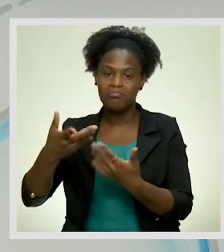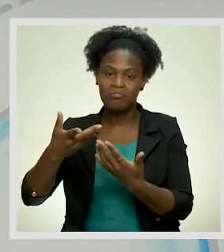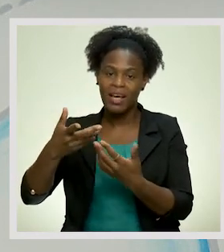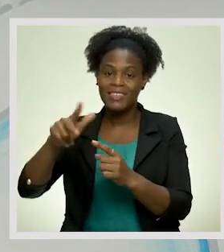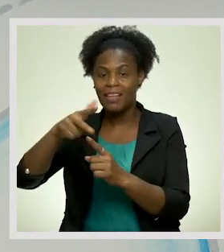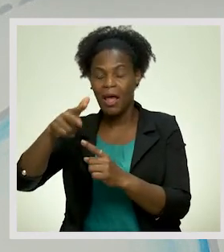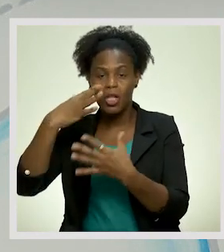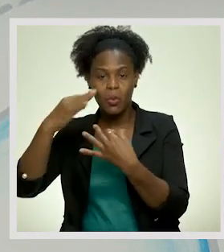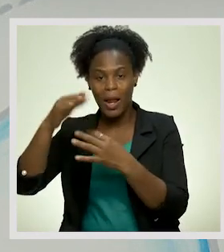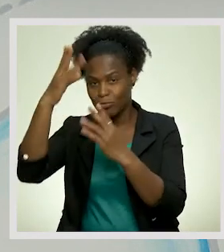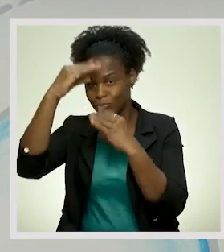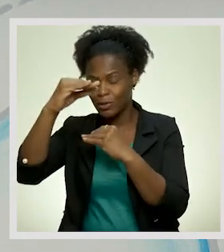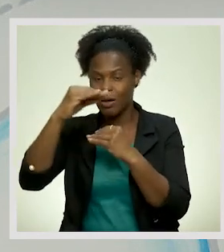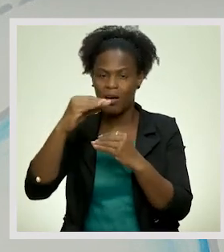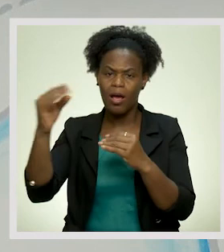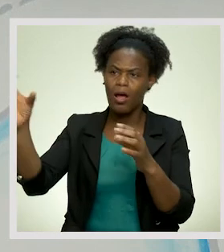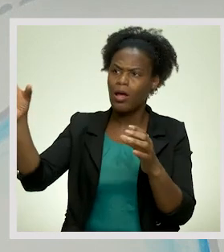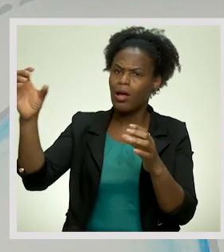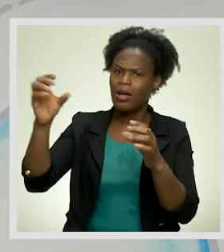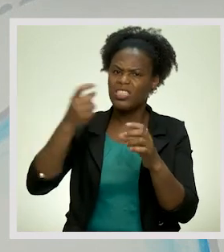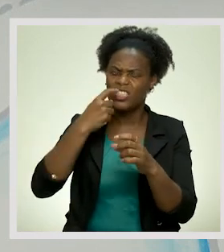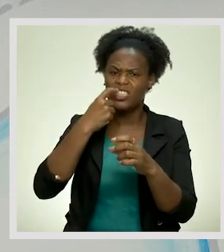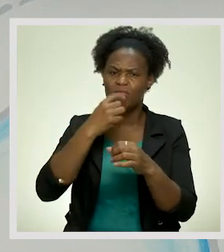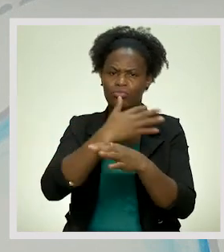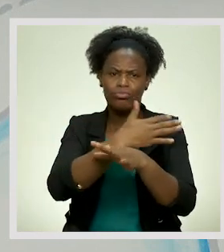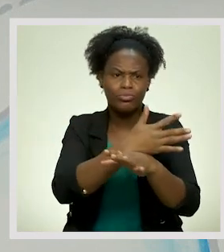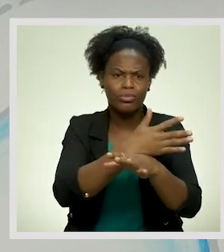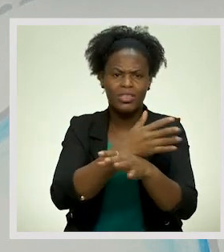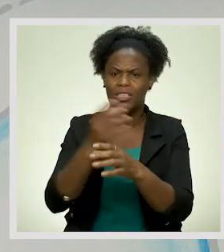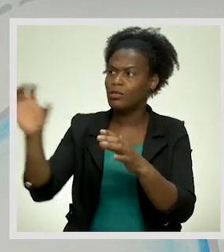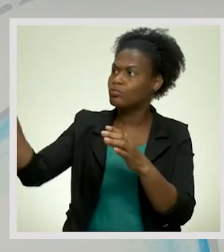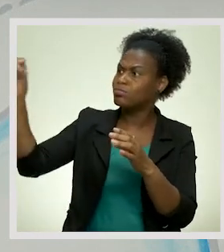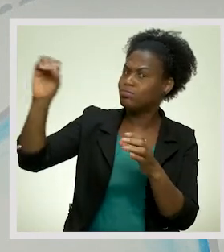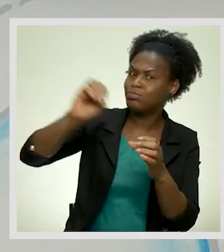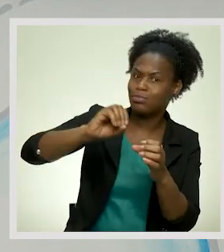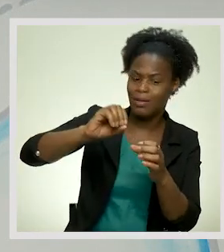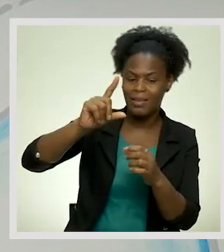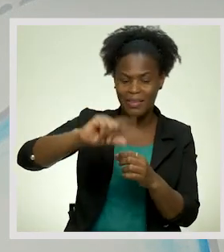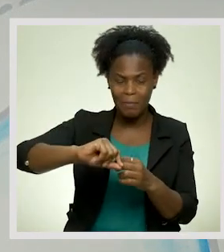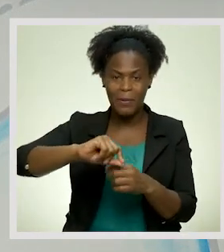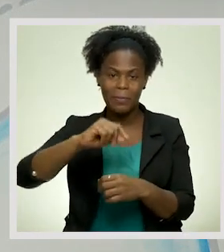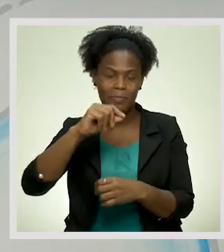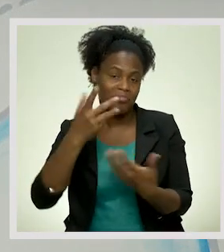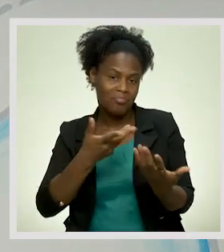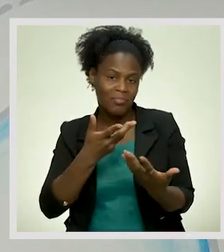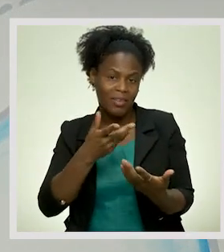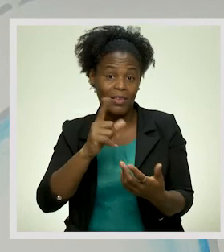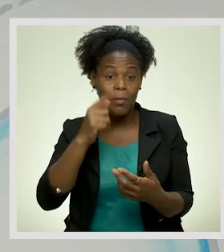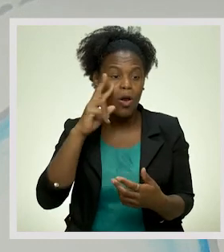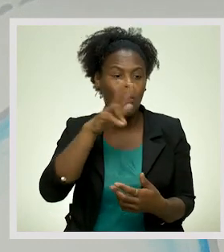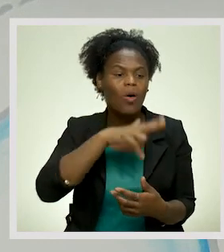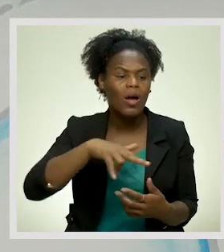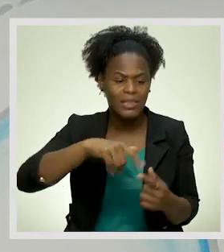cometas, asteroides e meteoroides. Também nós fizemos a localização da